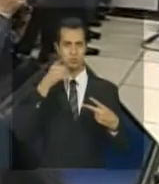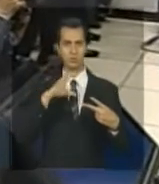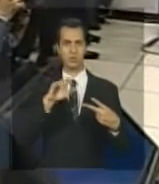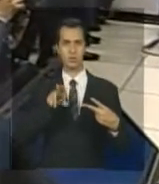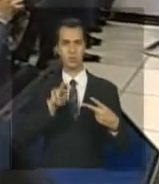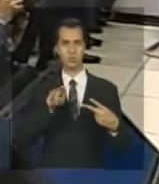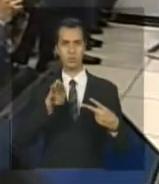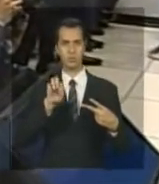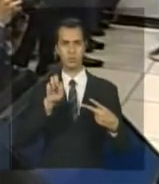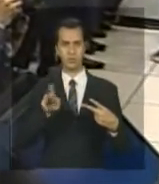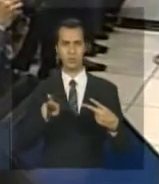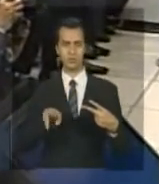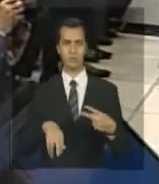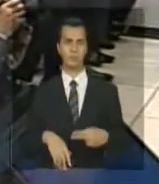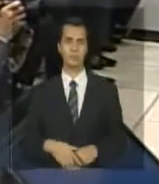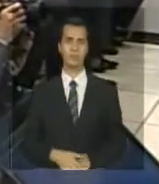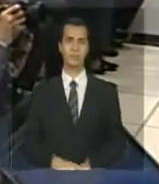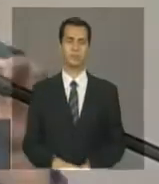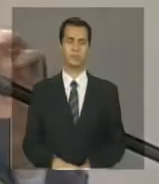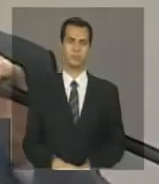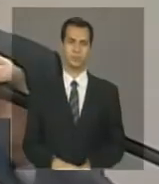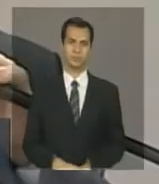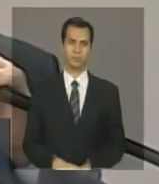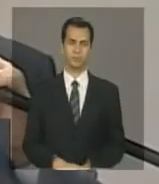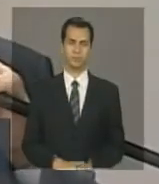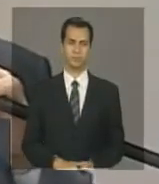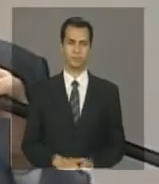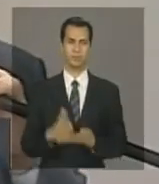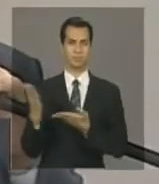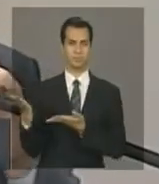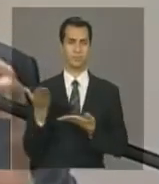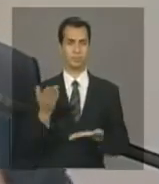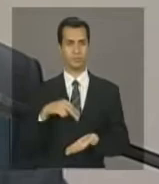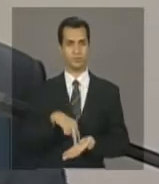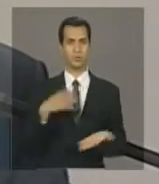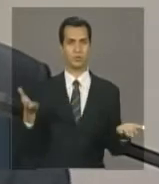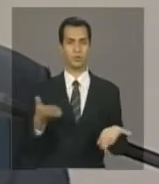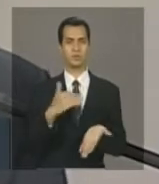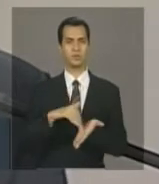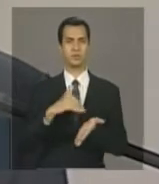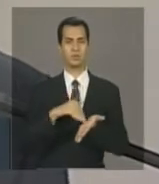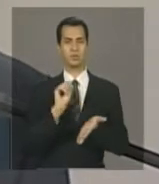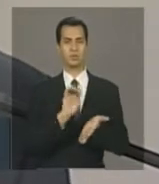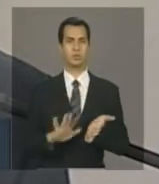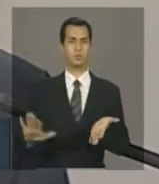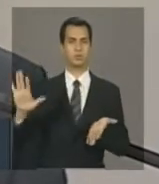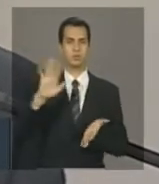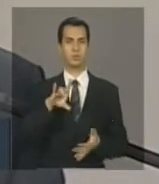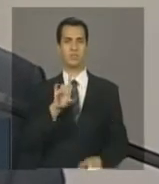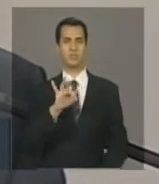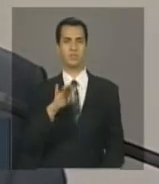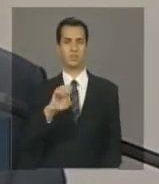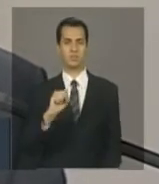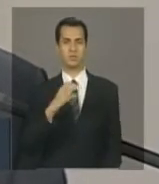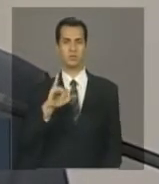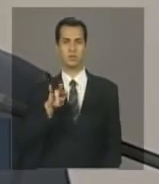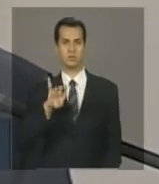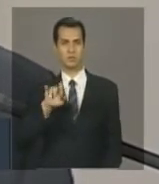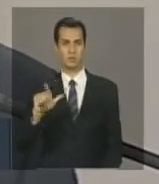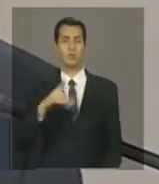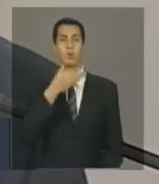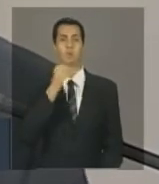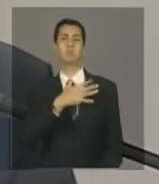deputado Clauber Braga e tem a palavra o secretário Nacional de Defesa Civil do Ministério da Integração Nacional